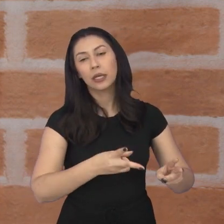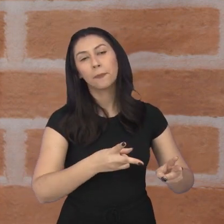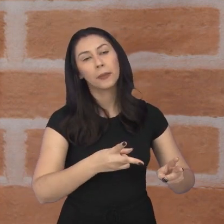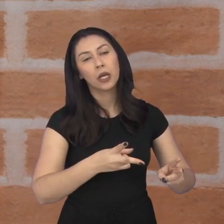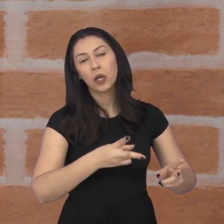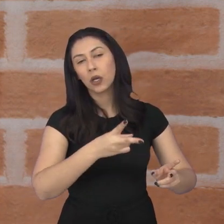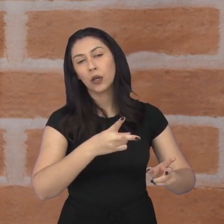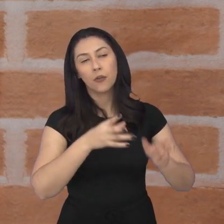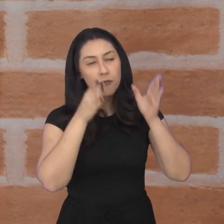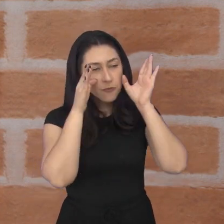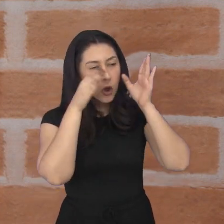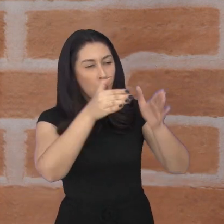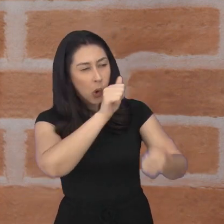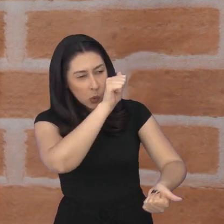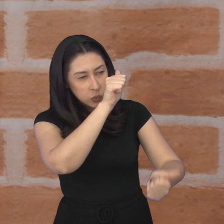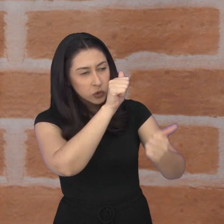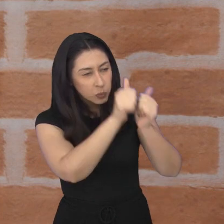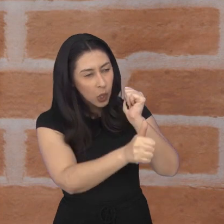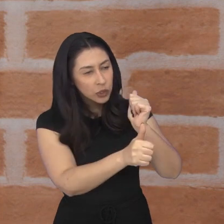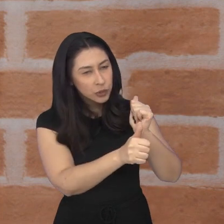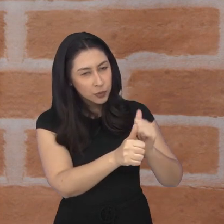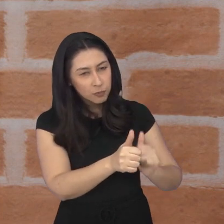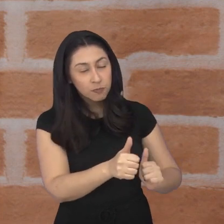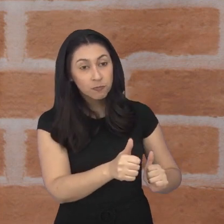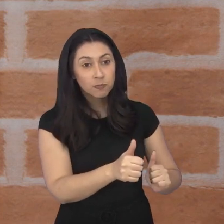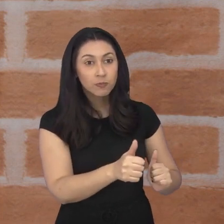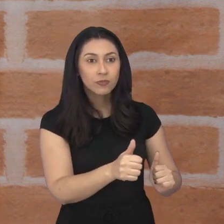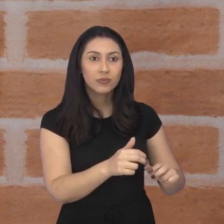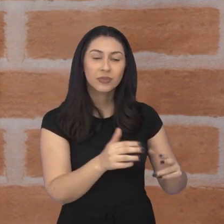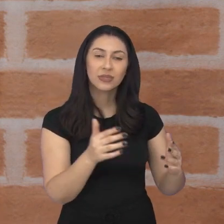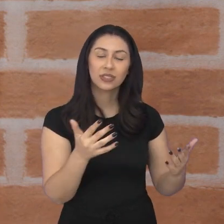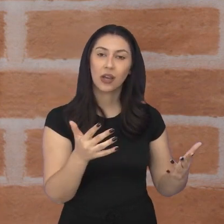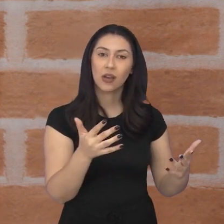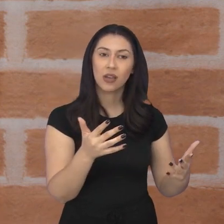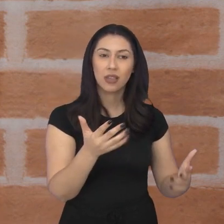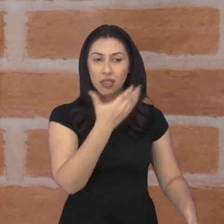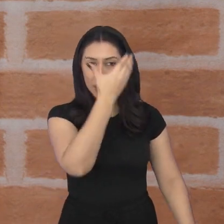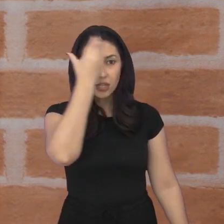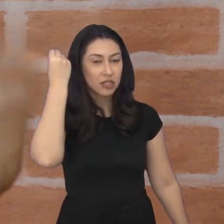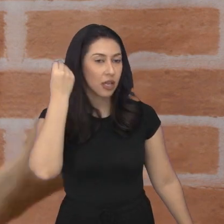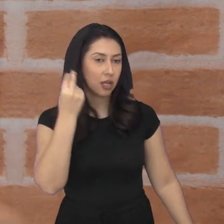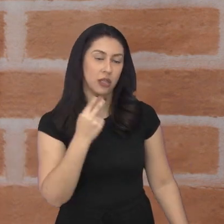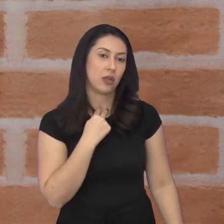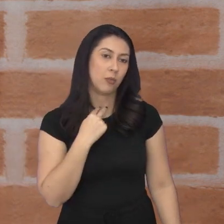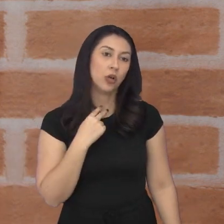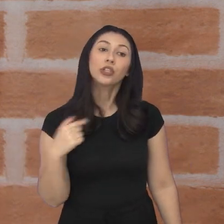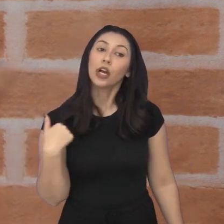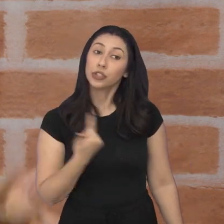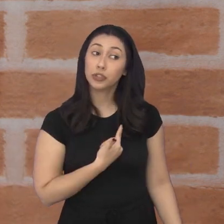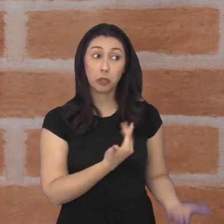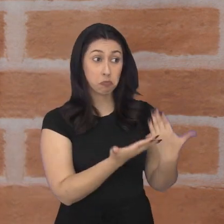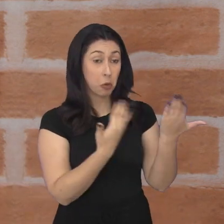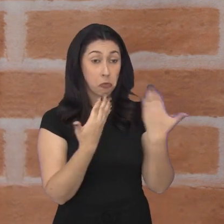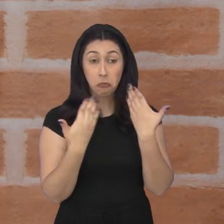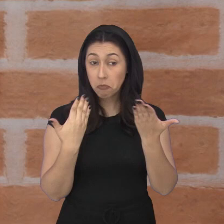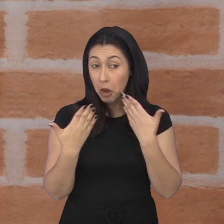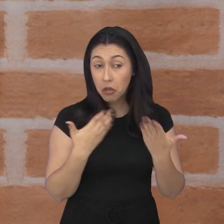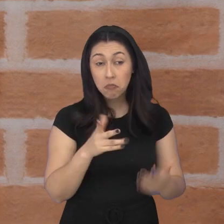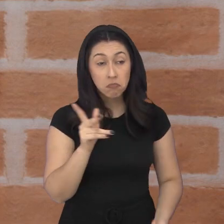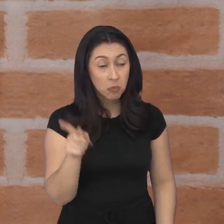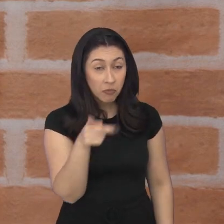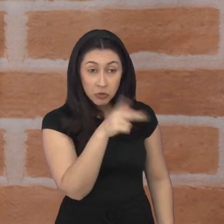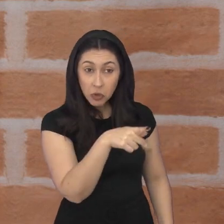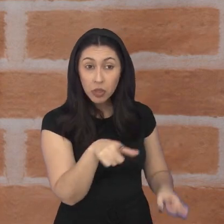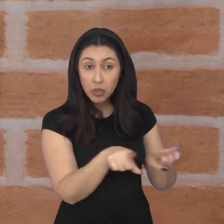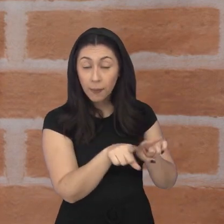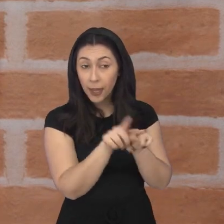o esporte como DNA, então acho que é muito... A gente não pode deixar isso morrer, né? A gente conversa muito com os professores, os atletas, né, que a